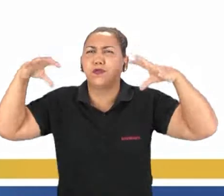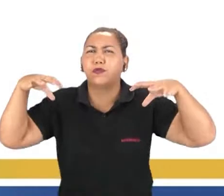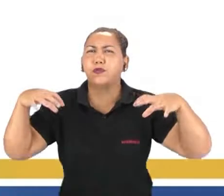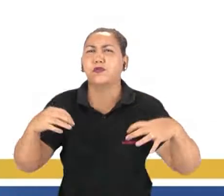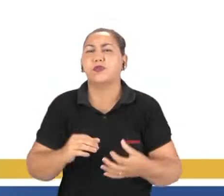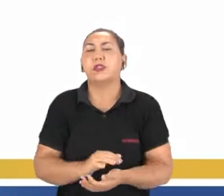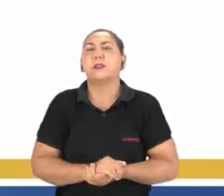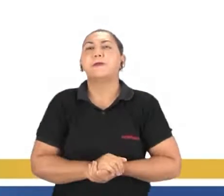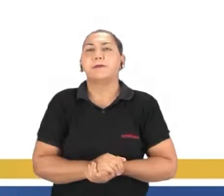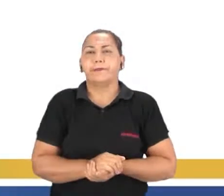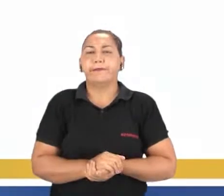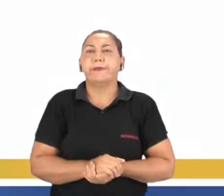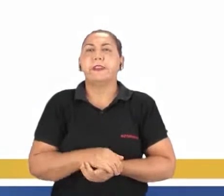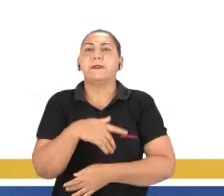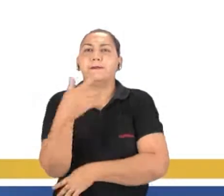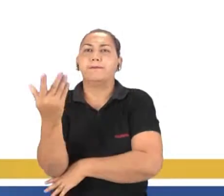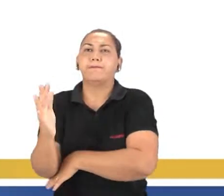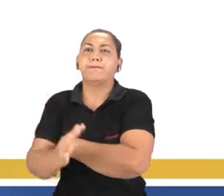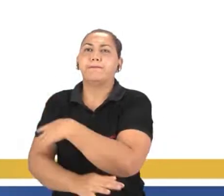florestas estacionais,